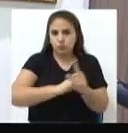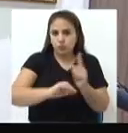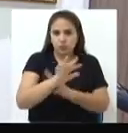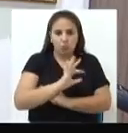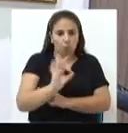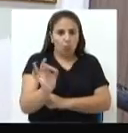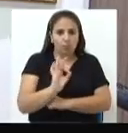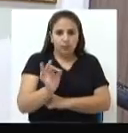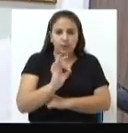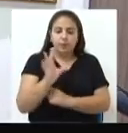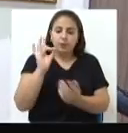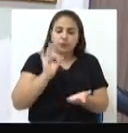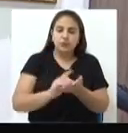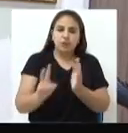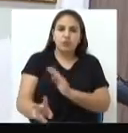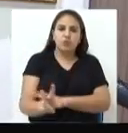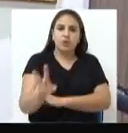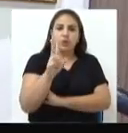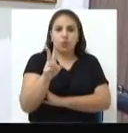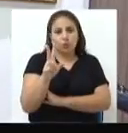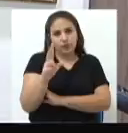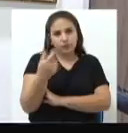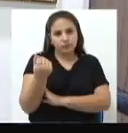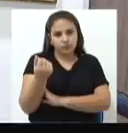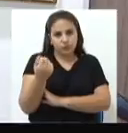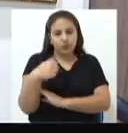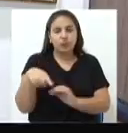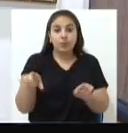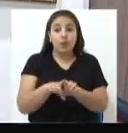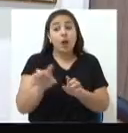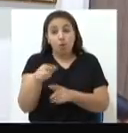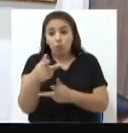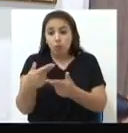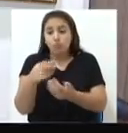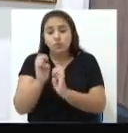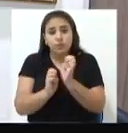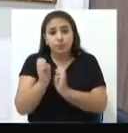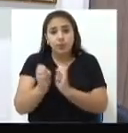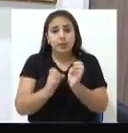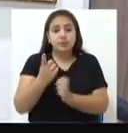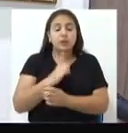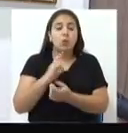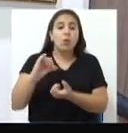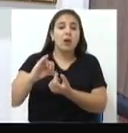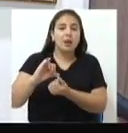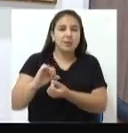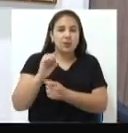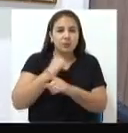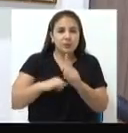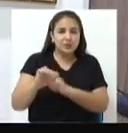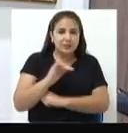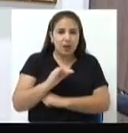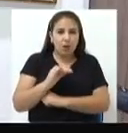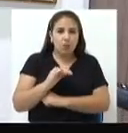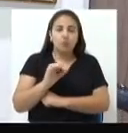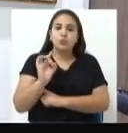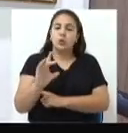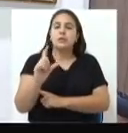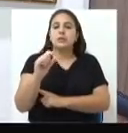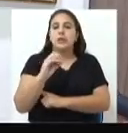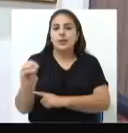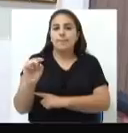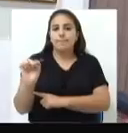para garantir o valor do montante. Uma das empresas tem um capital social integralizado apenas de 100 mil, e tem um contrato com